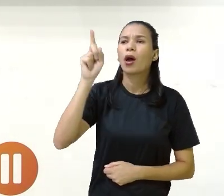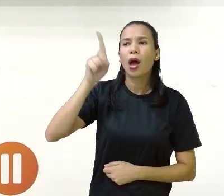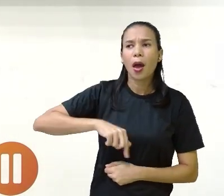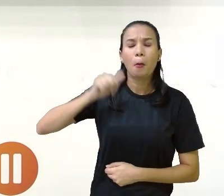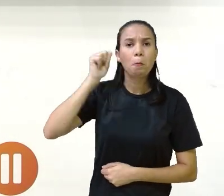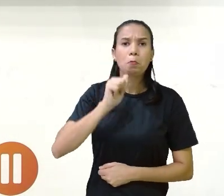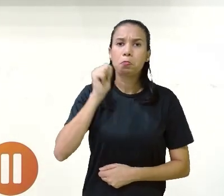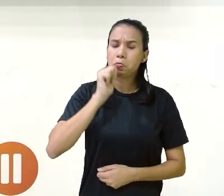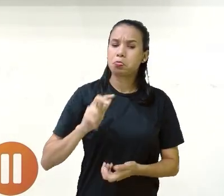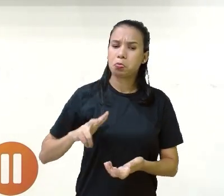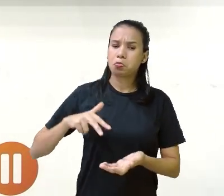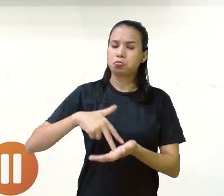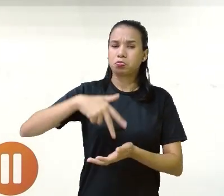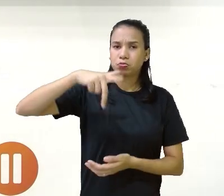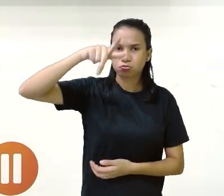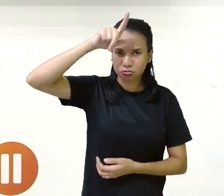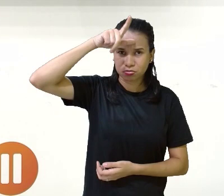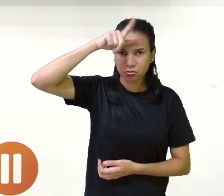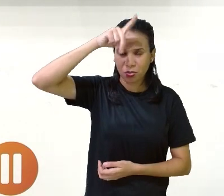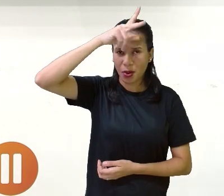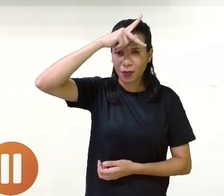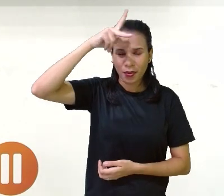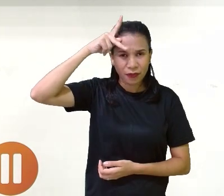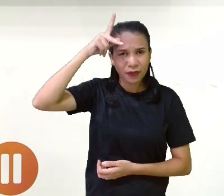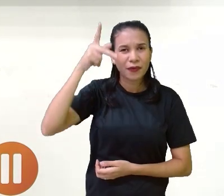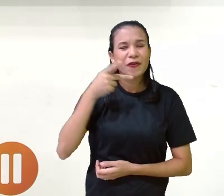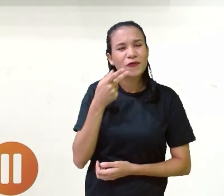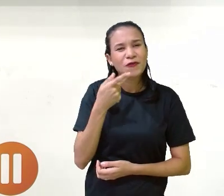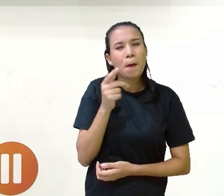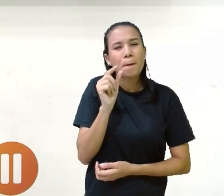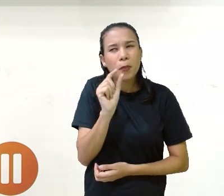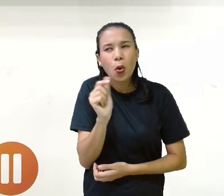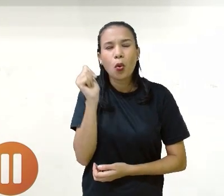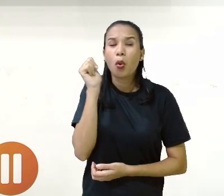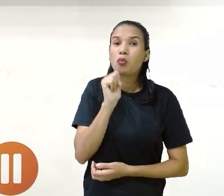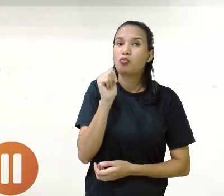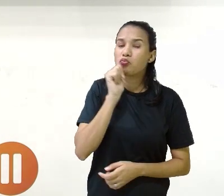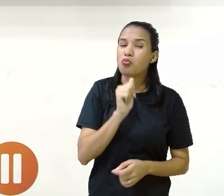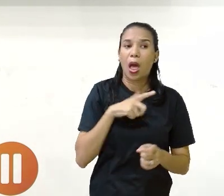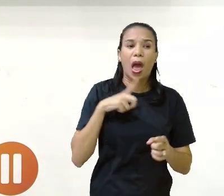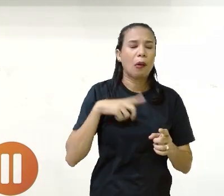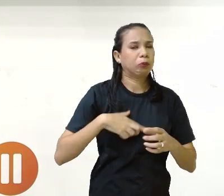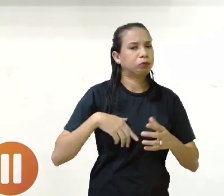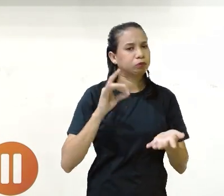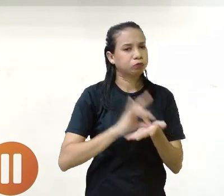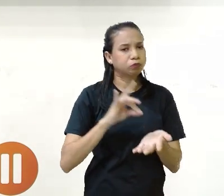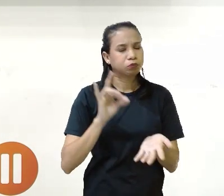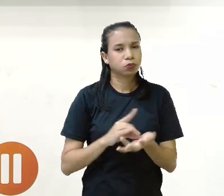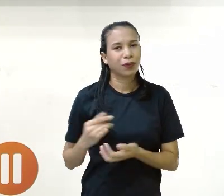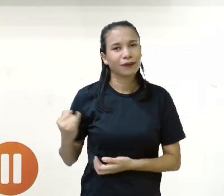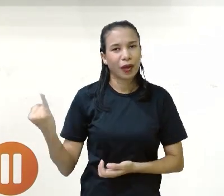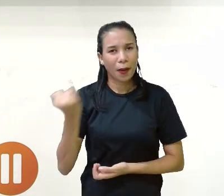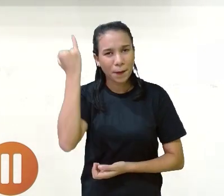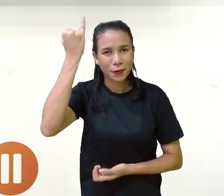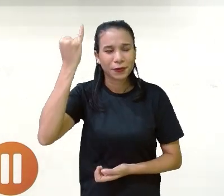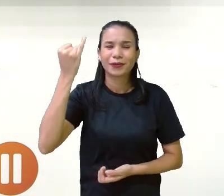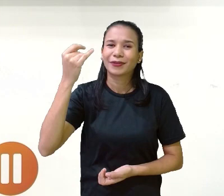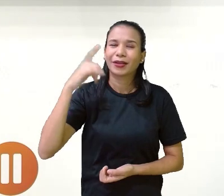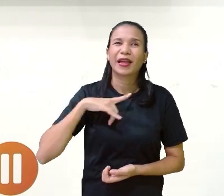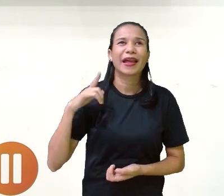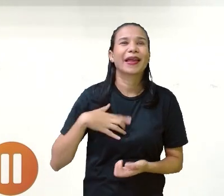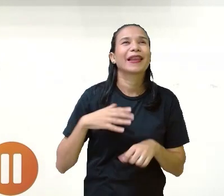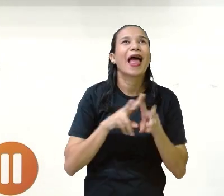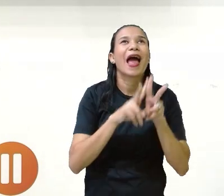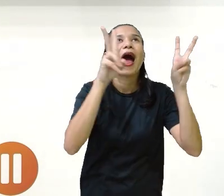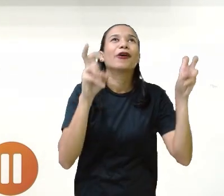tenho algumas protagonistas que eu vou falar pouco, né? Porque tem muito assunto ainda para vocês e eu ficaria